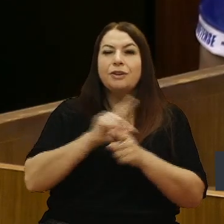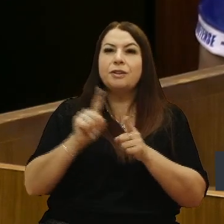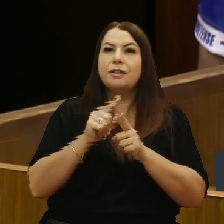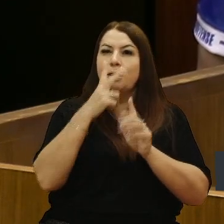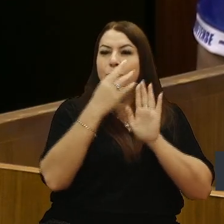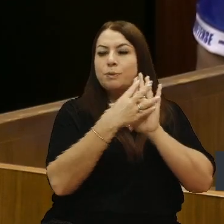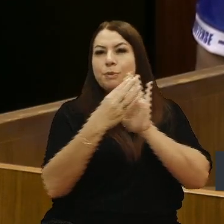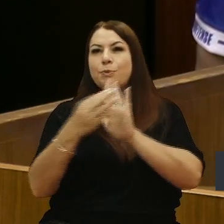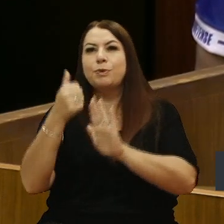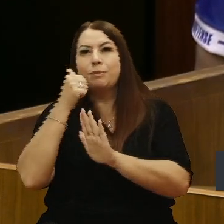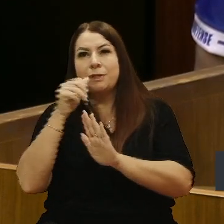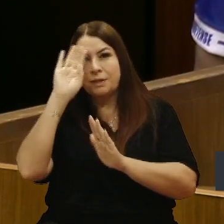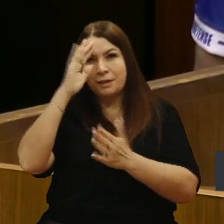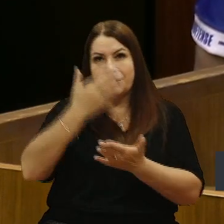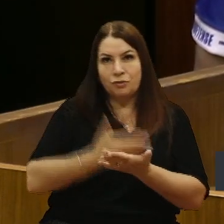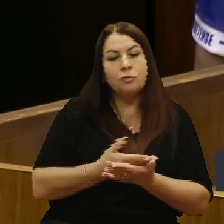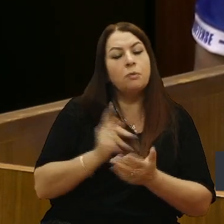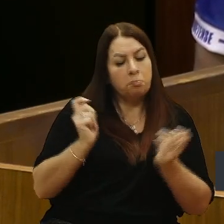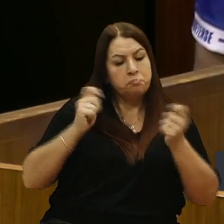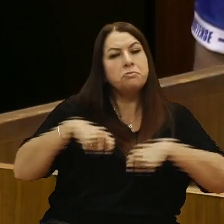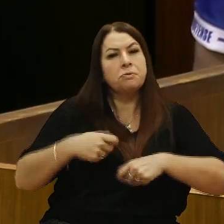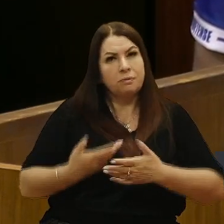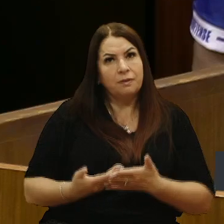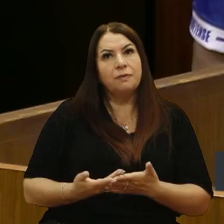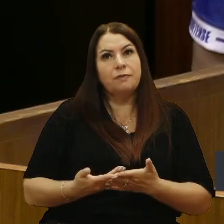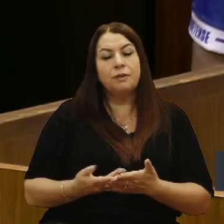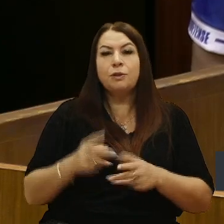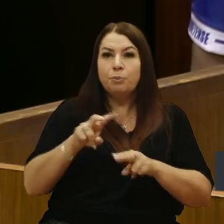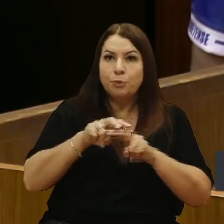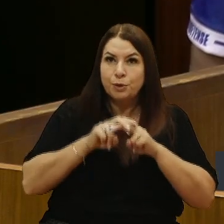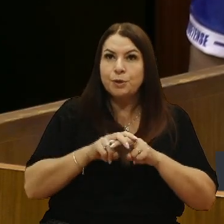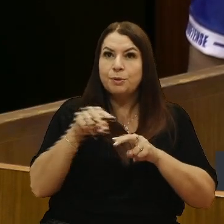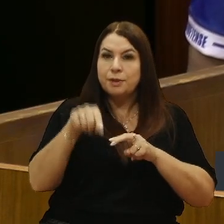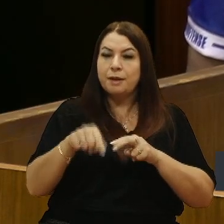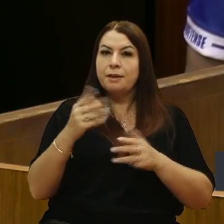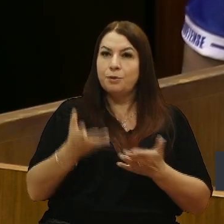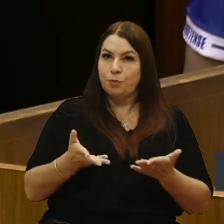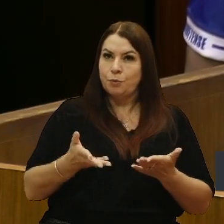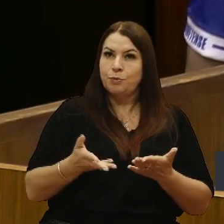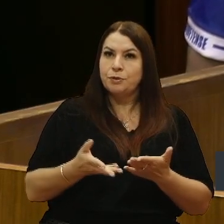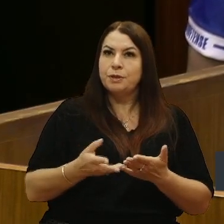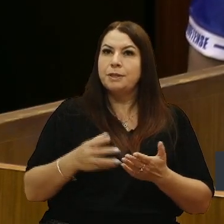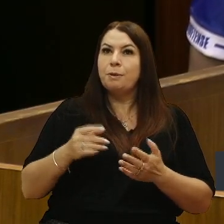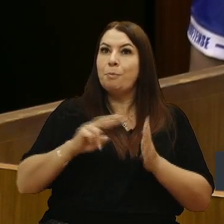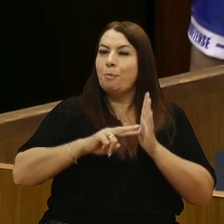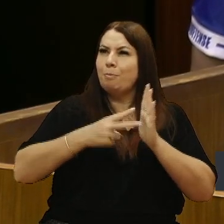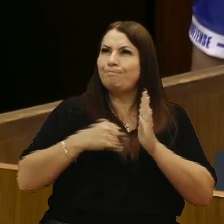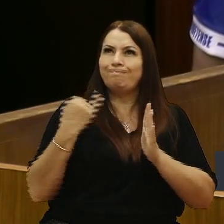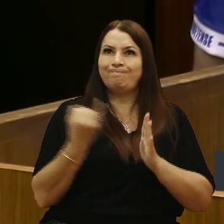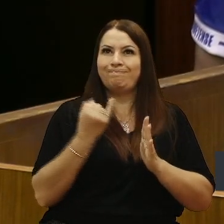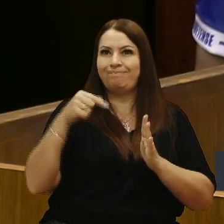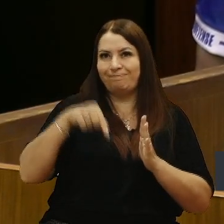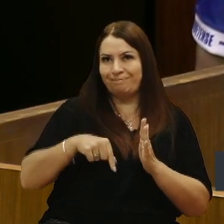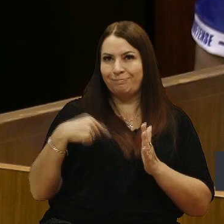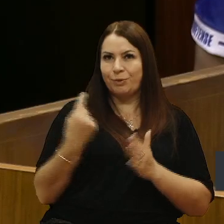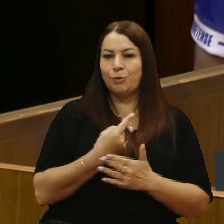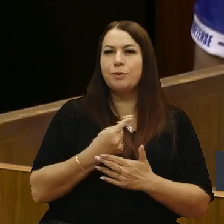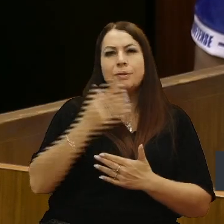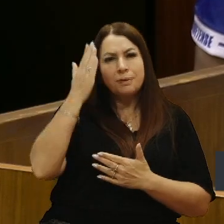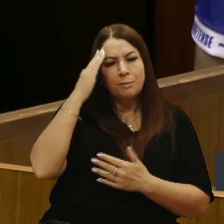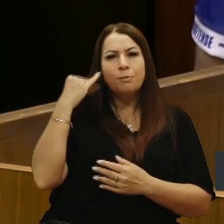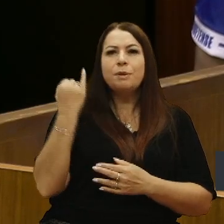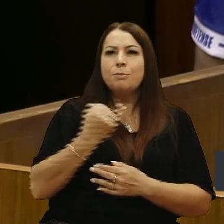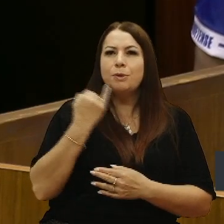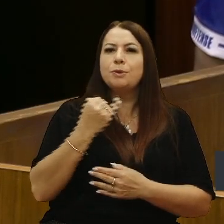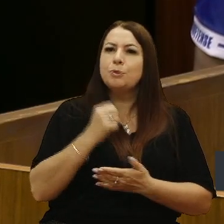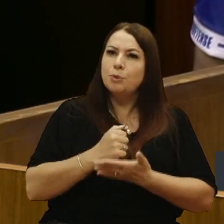a outras meninas a acreditarem que é possível. Por isso, estar aqui hoje é muito significativo para nós. Sabemos da importância